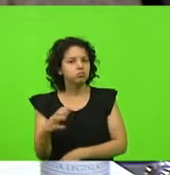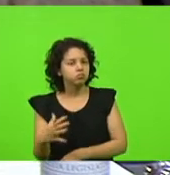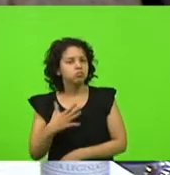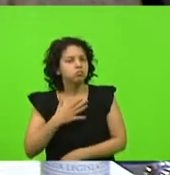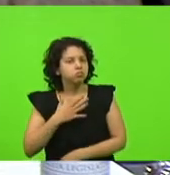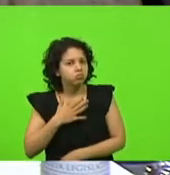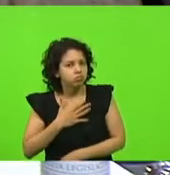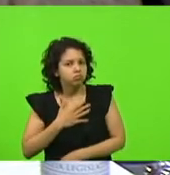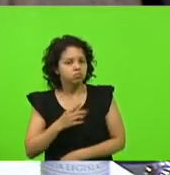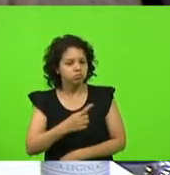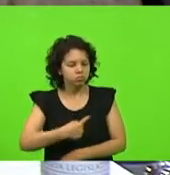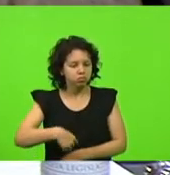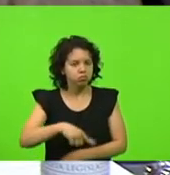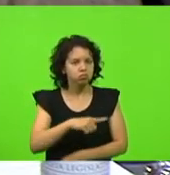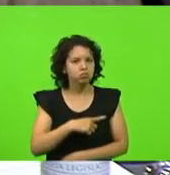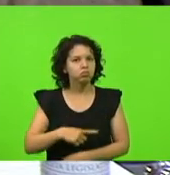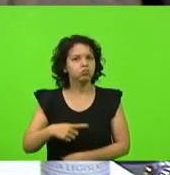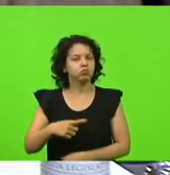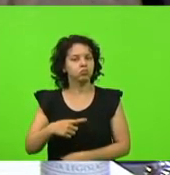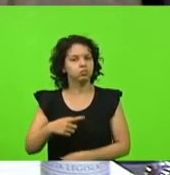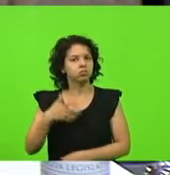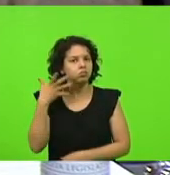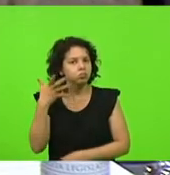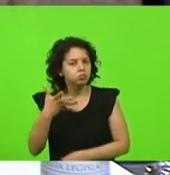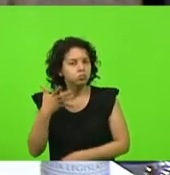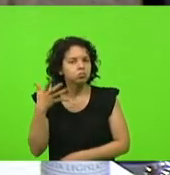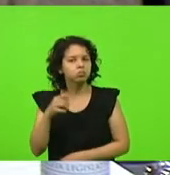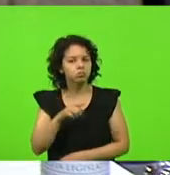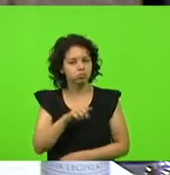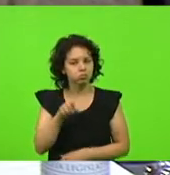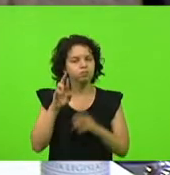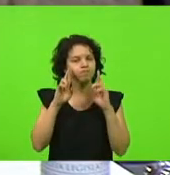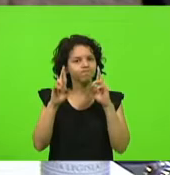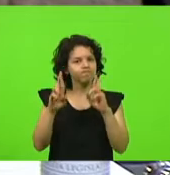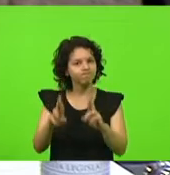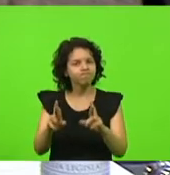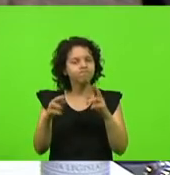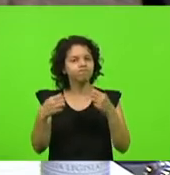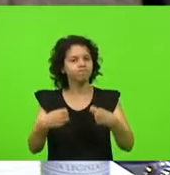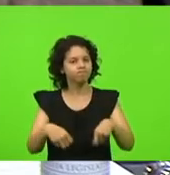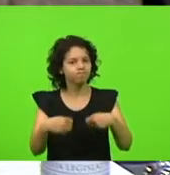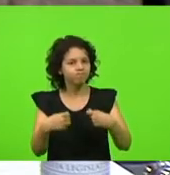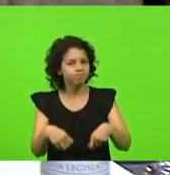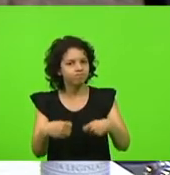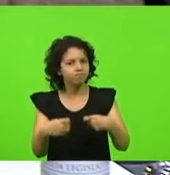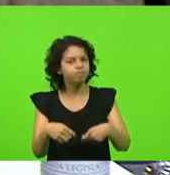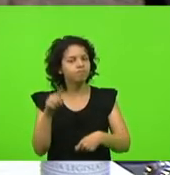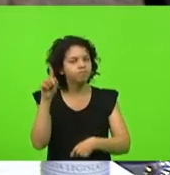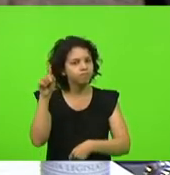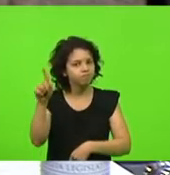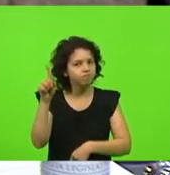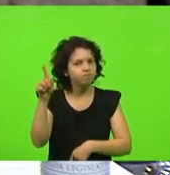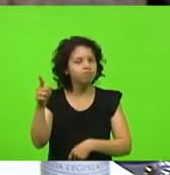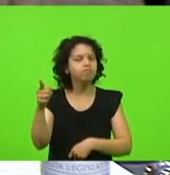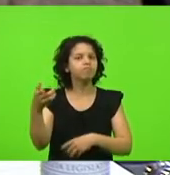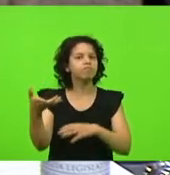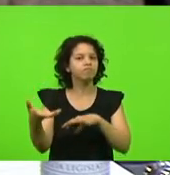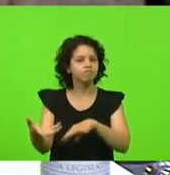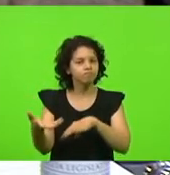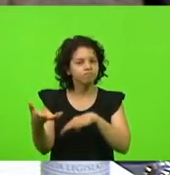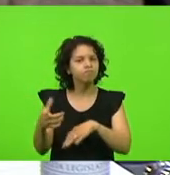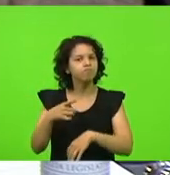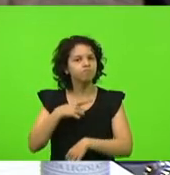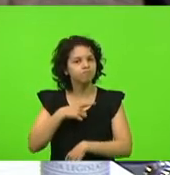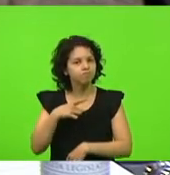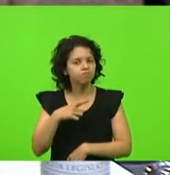todos precisam ser respeitados. E lá, na Câmara Federal, tem deputados que votaram pela prisão